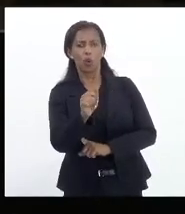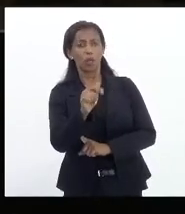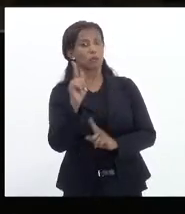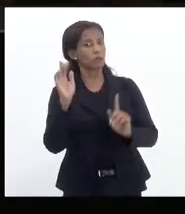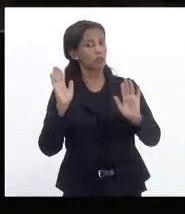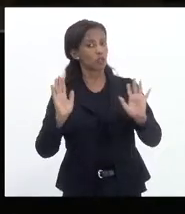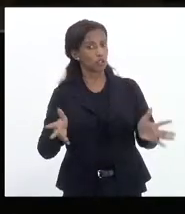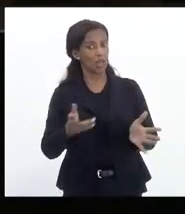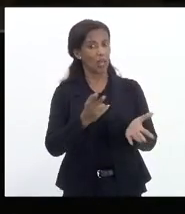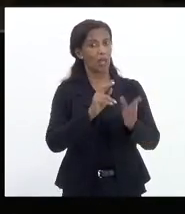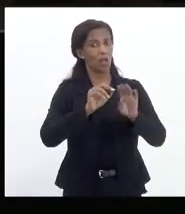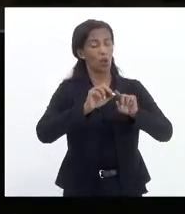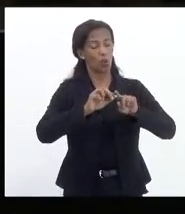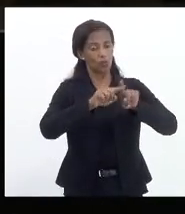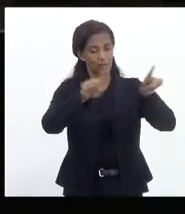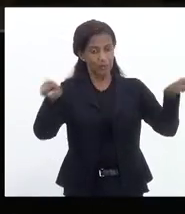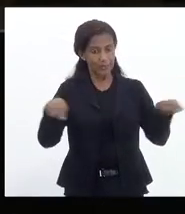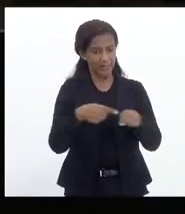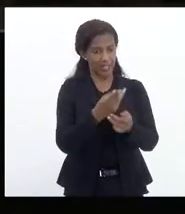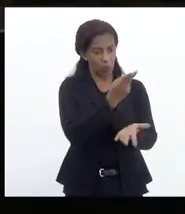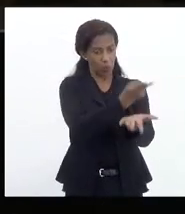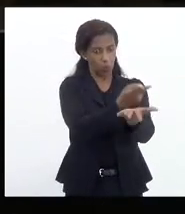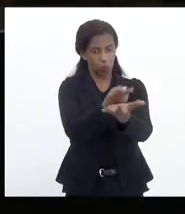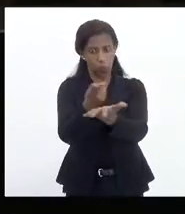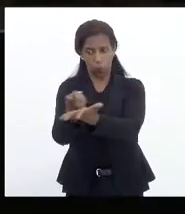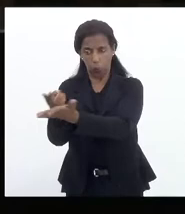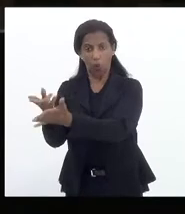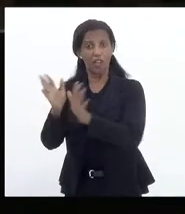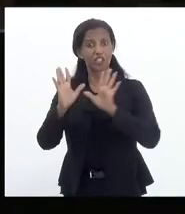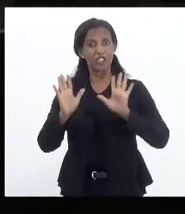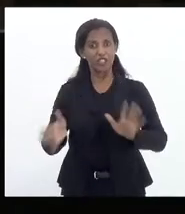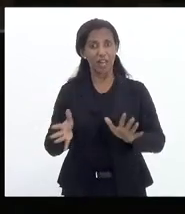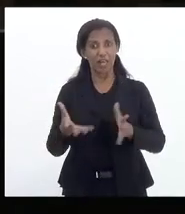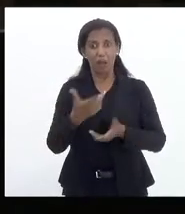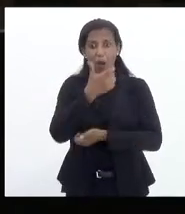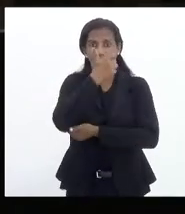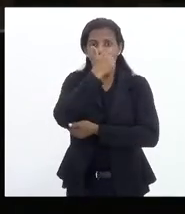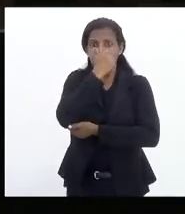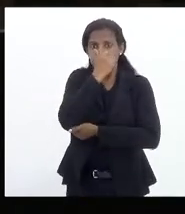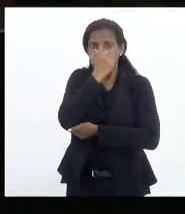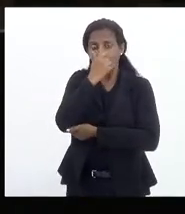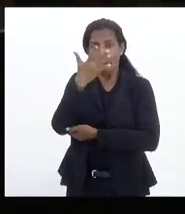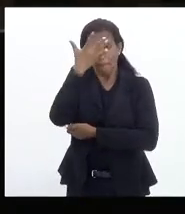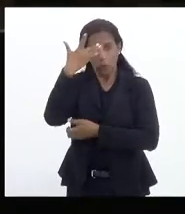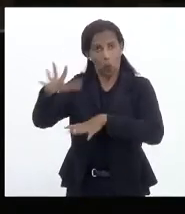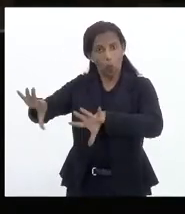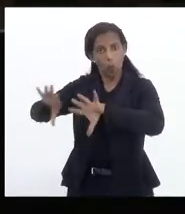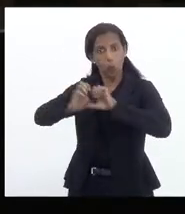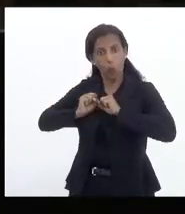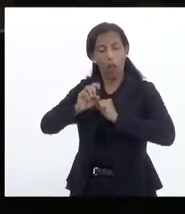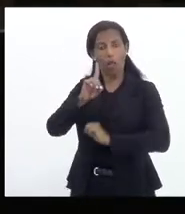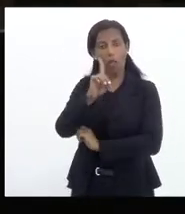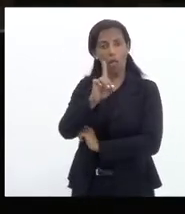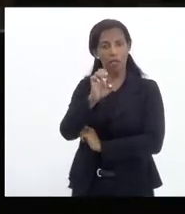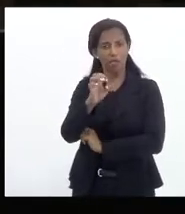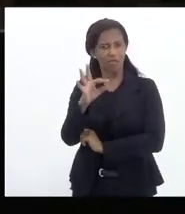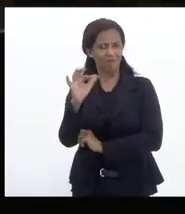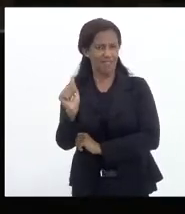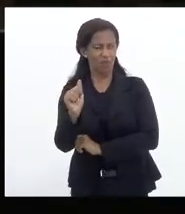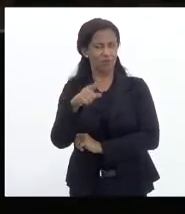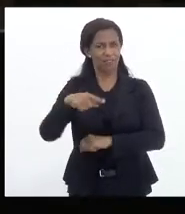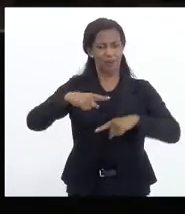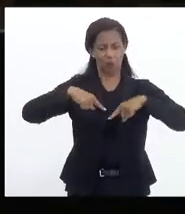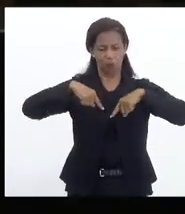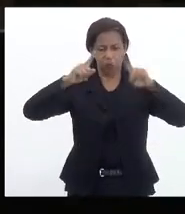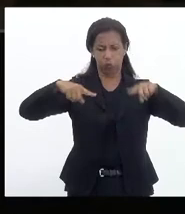já estão praticamente todos eles preenchidos com pessoas já cometidos dessa variante Delta que é uma